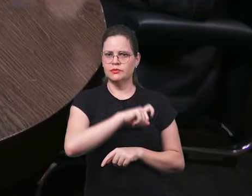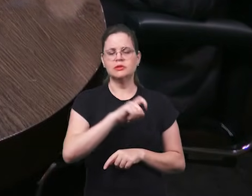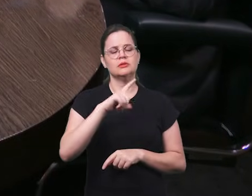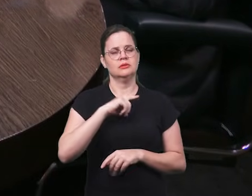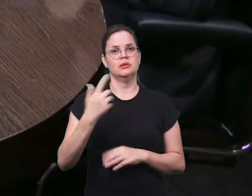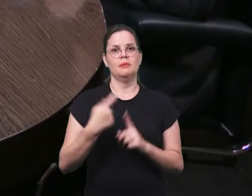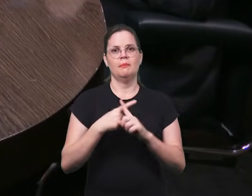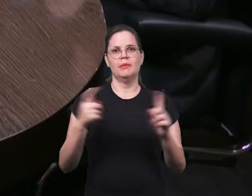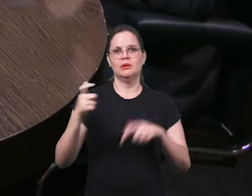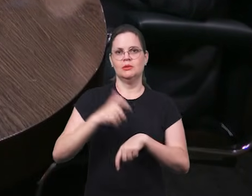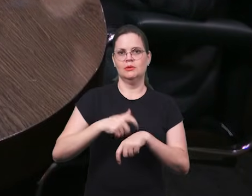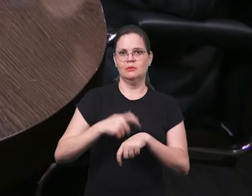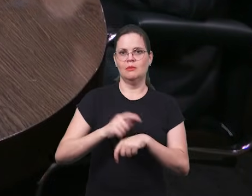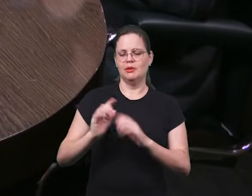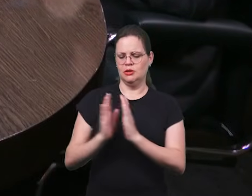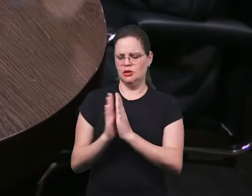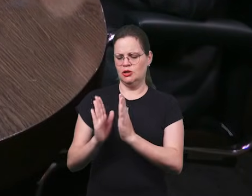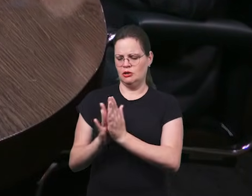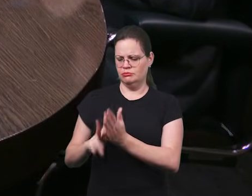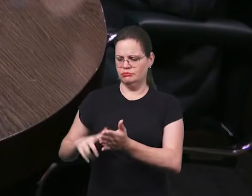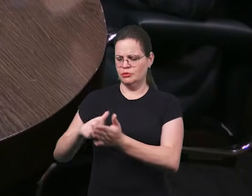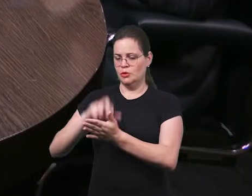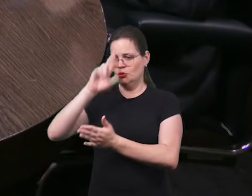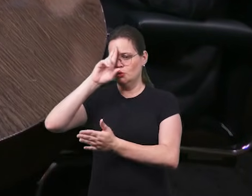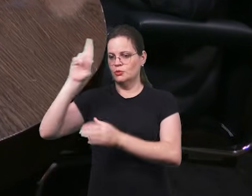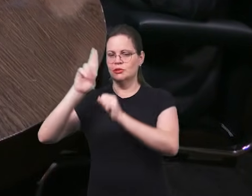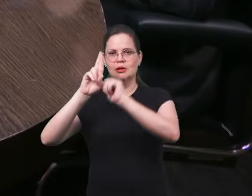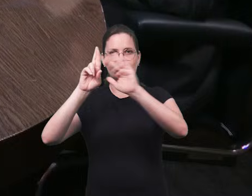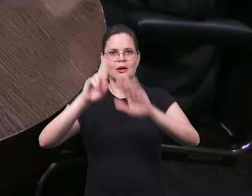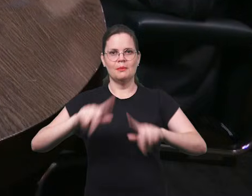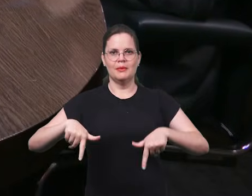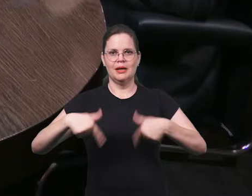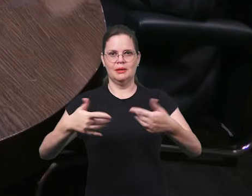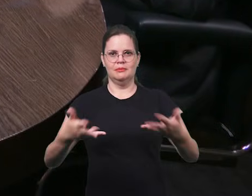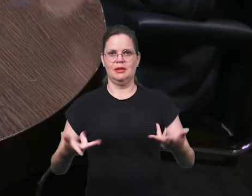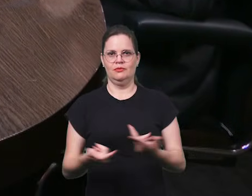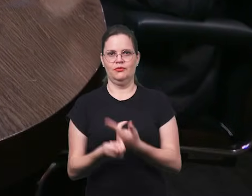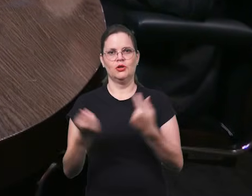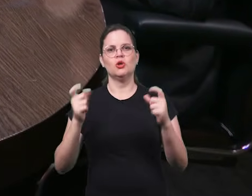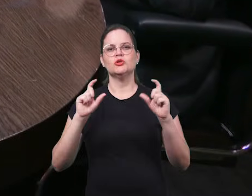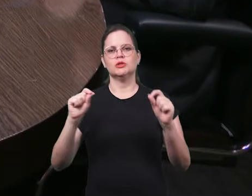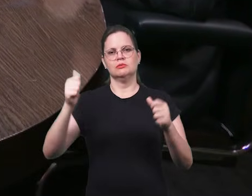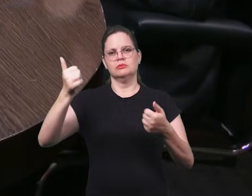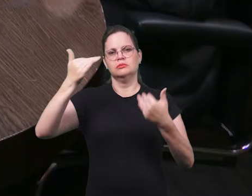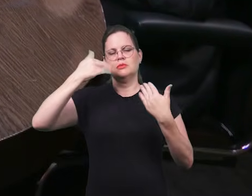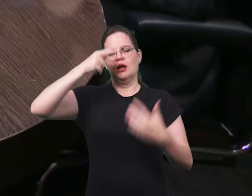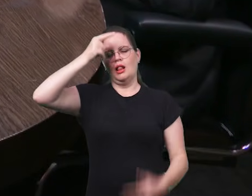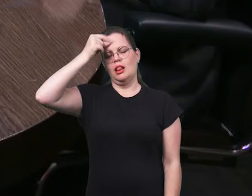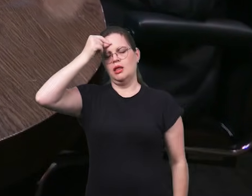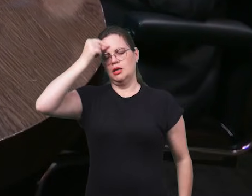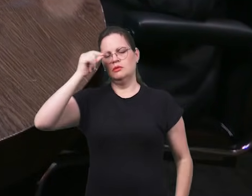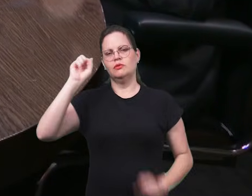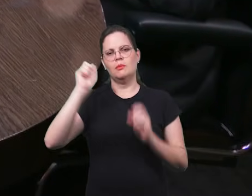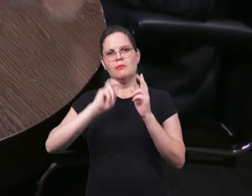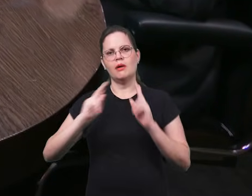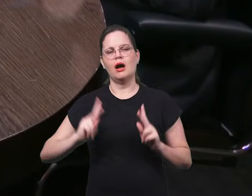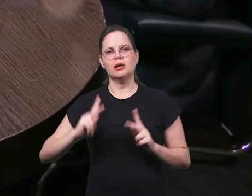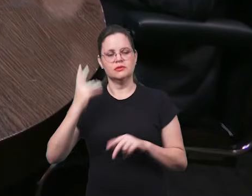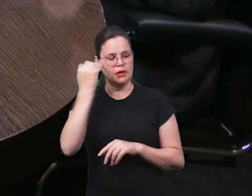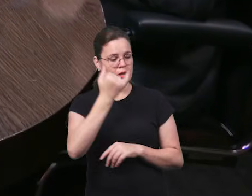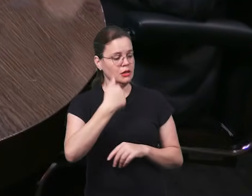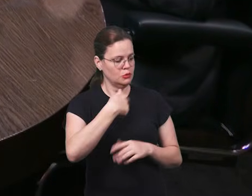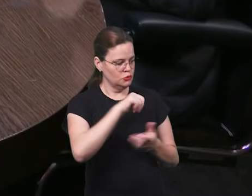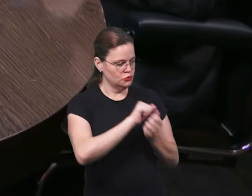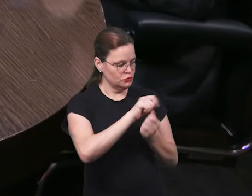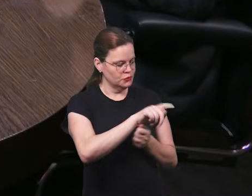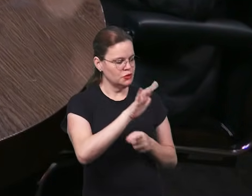servo. Exato. Mas quando ele ora o Senhor opera maravilhosamente, dando descanso. Falando assim: não, eu estou do seu lado, vou te